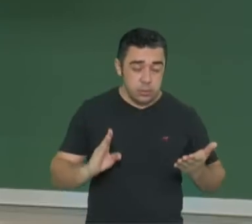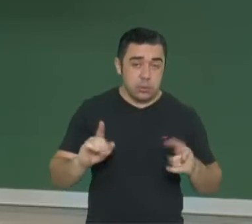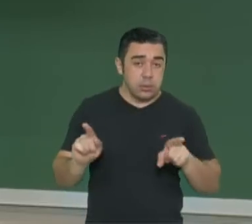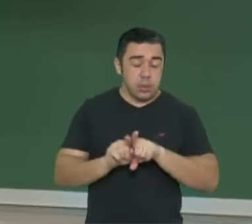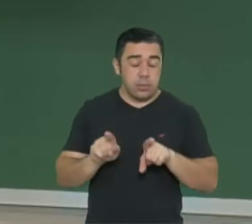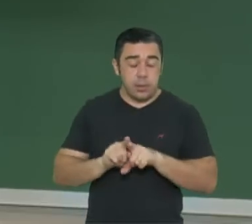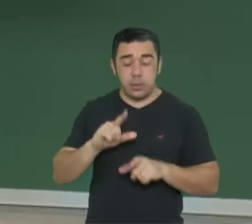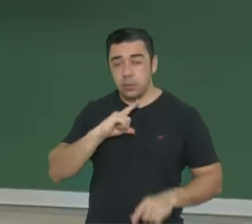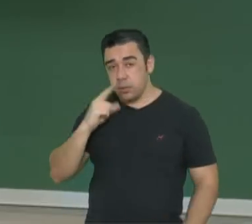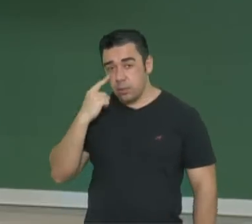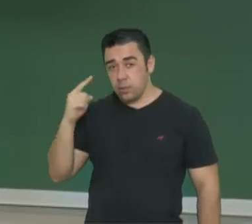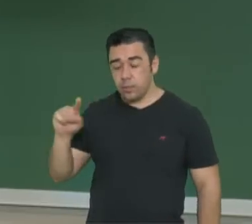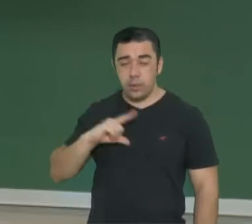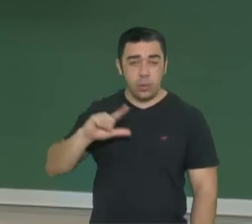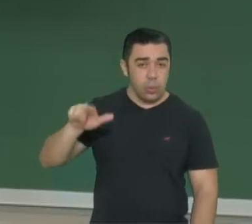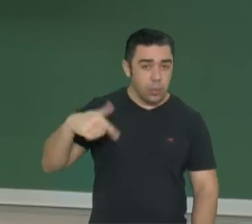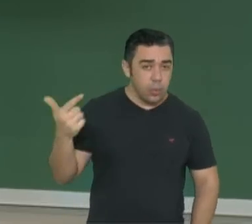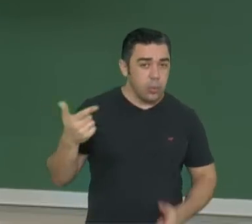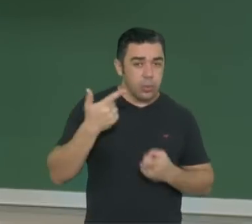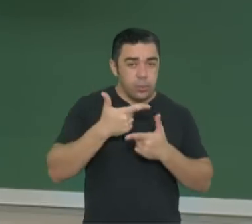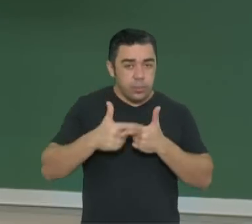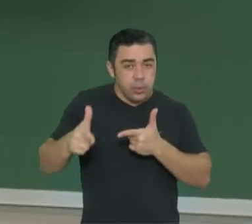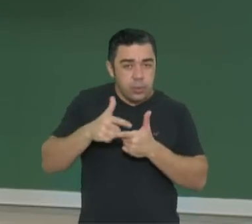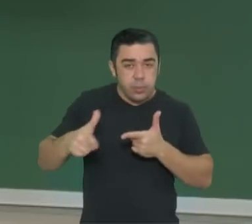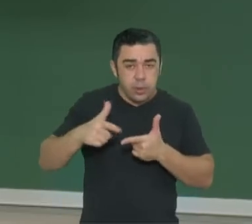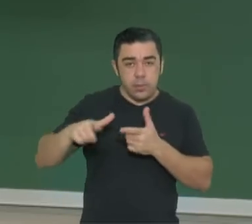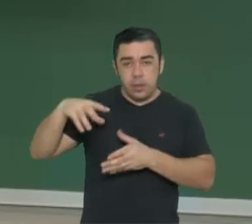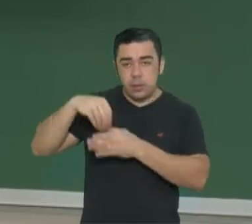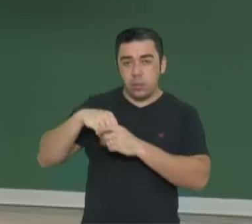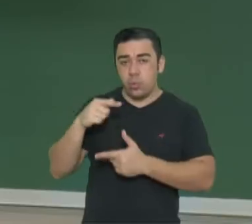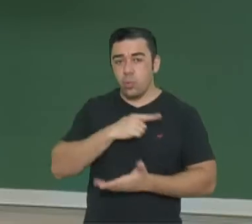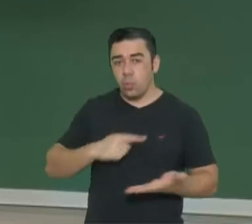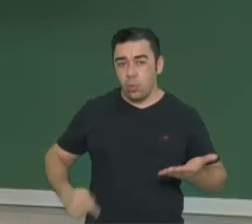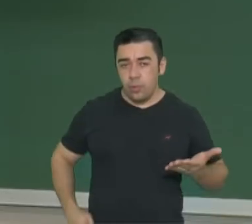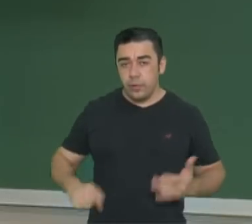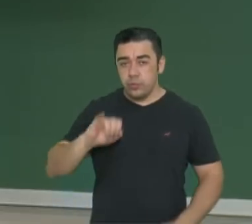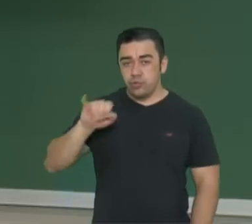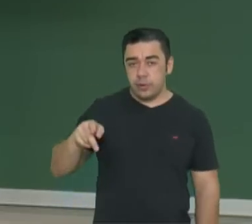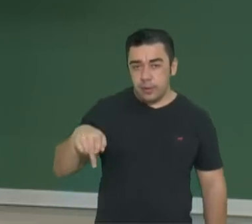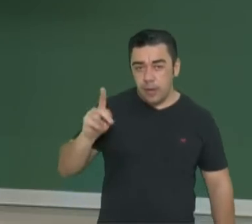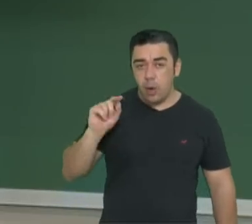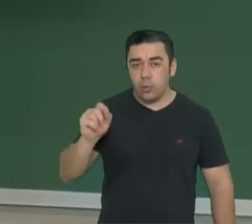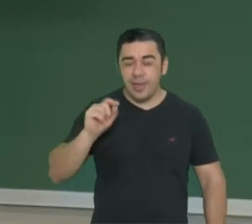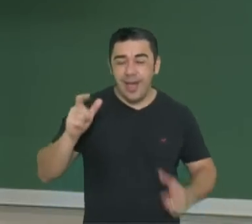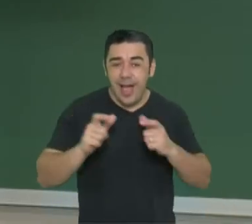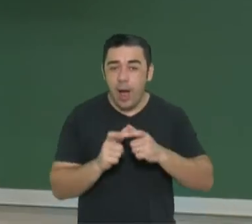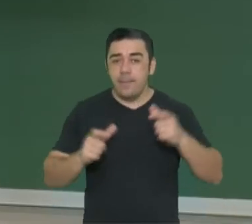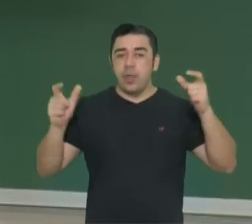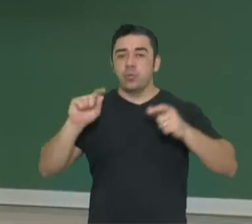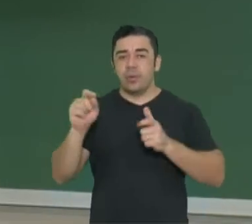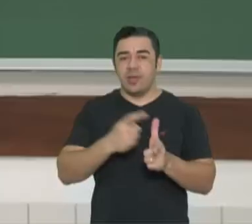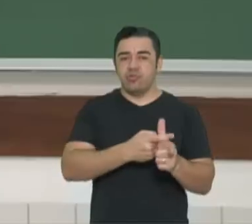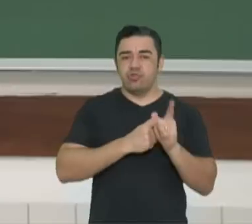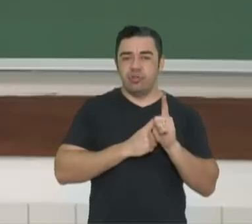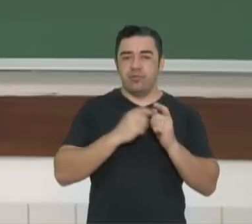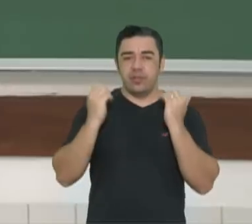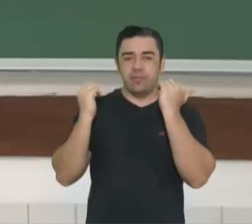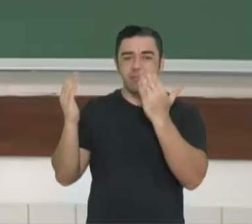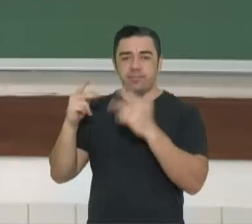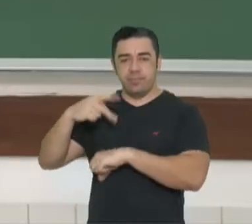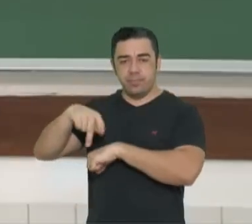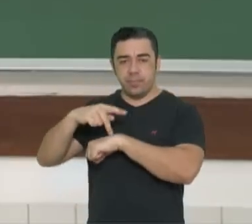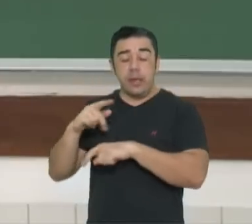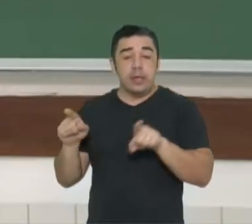também os problemas envolvendo o governo JK, principalmente ligados a aumento da dívida externa e a